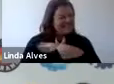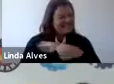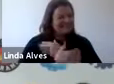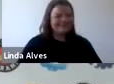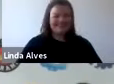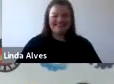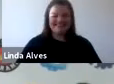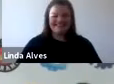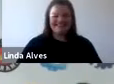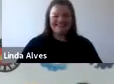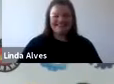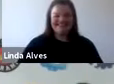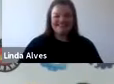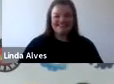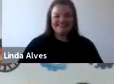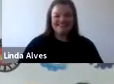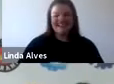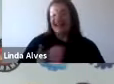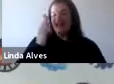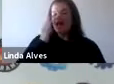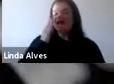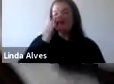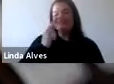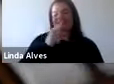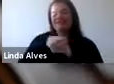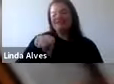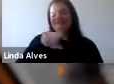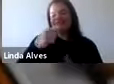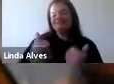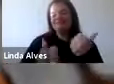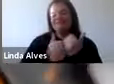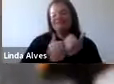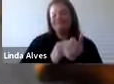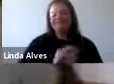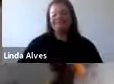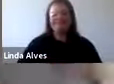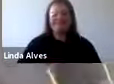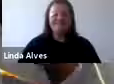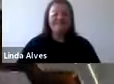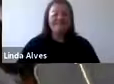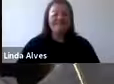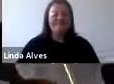são o que há. Eu sei que posso contar com vocês.